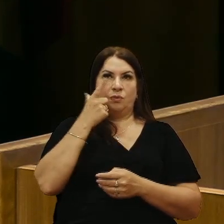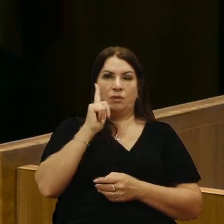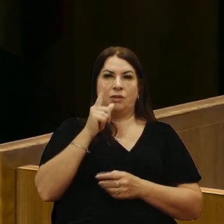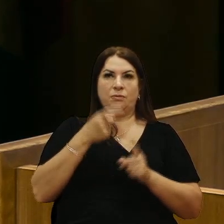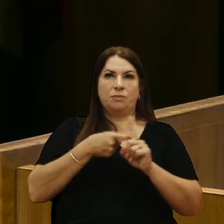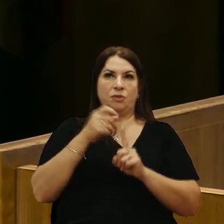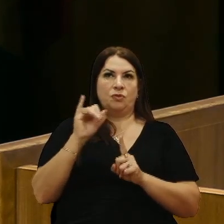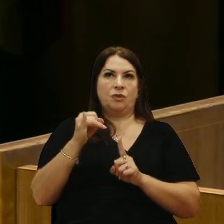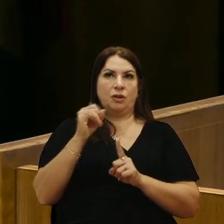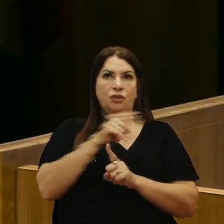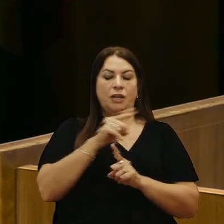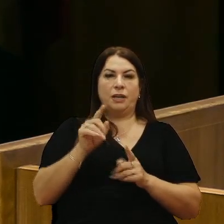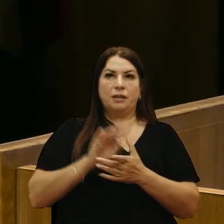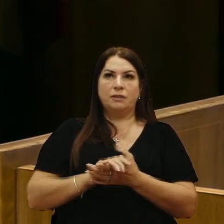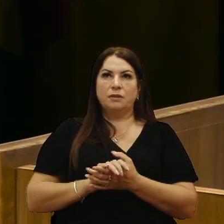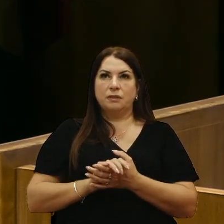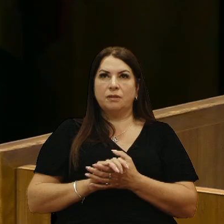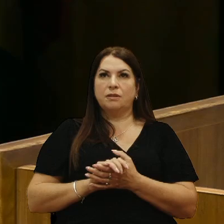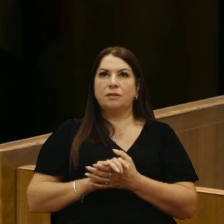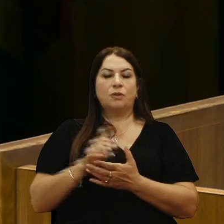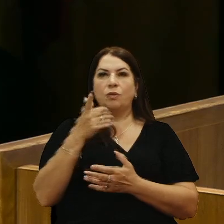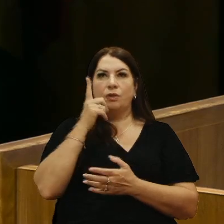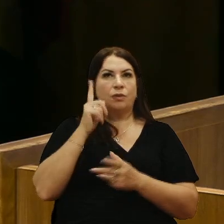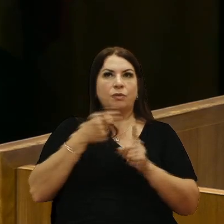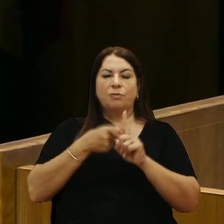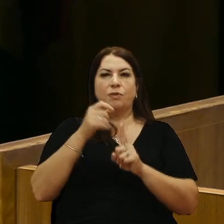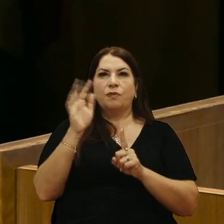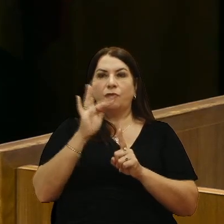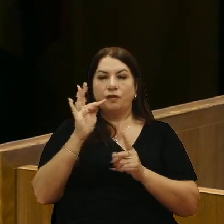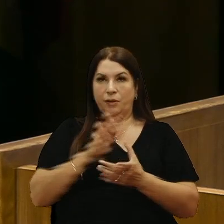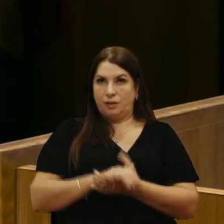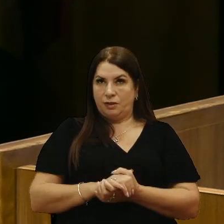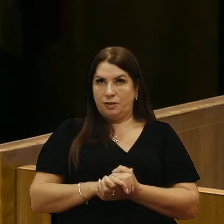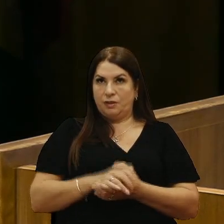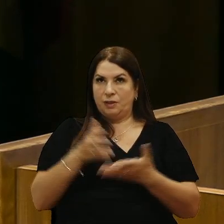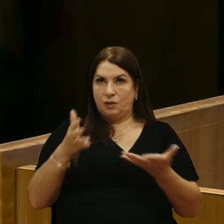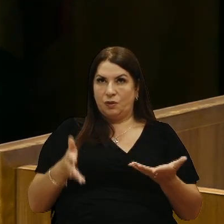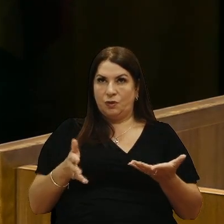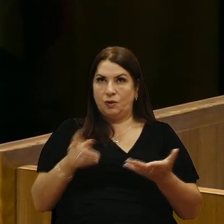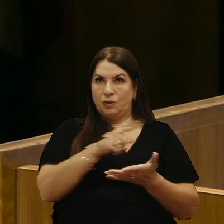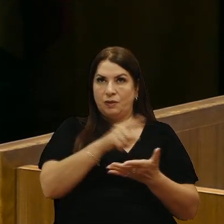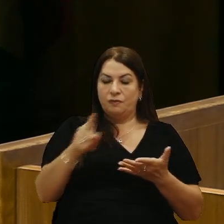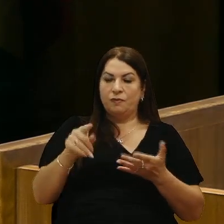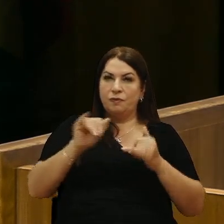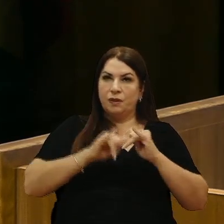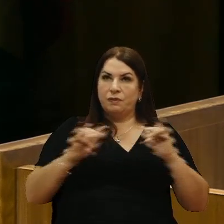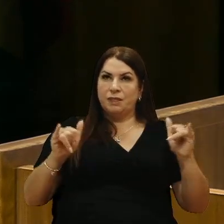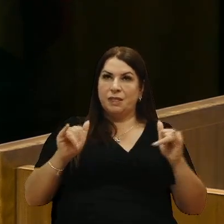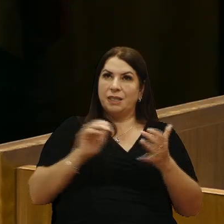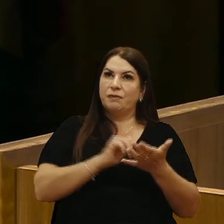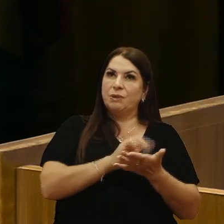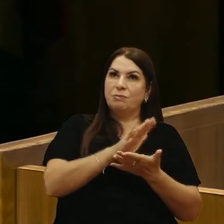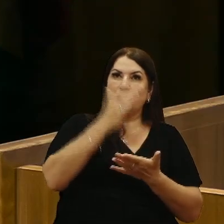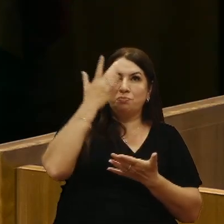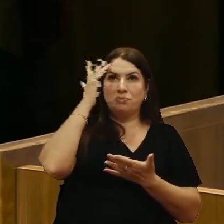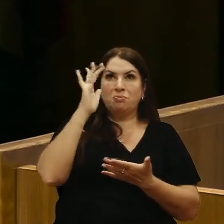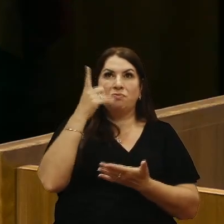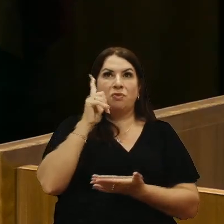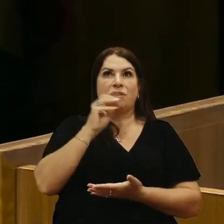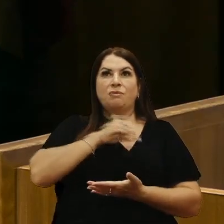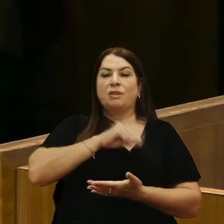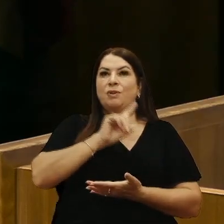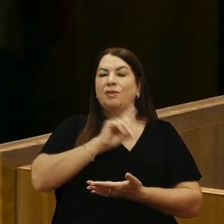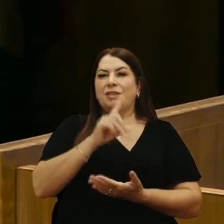janeiro, não receberam o mês de fevereiro, e agora foram avisados que vão ser desligados, mas não sabem se vão receber ou